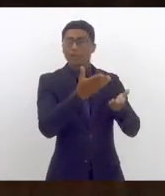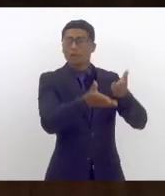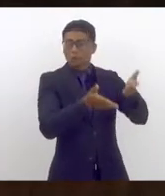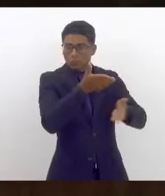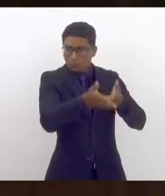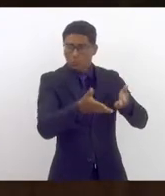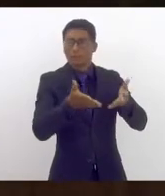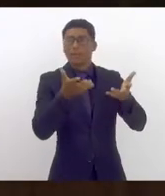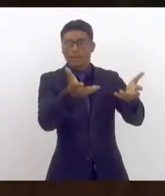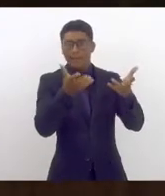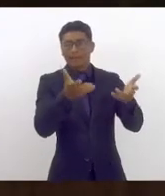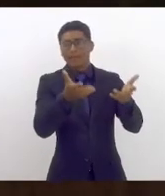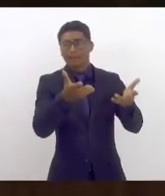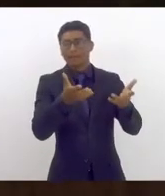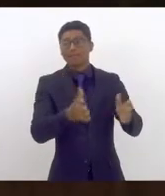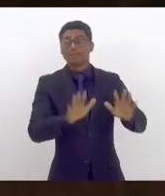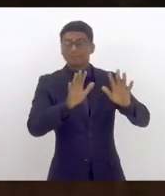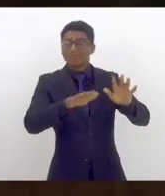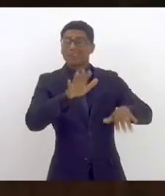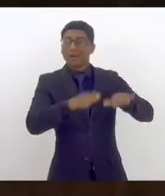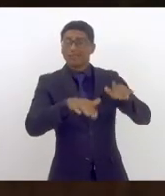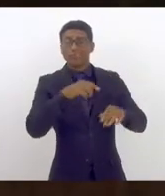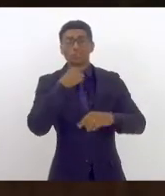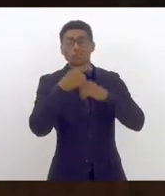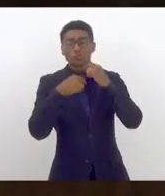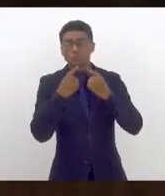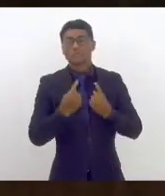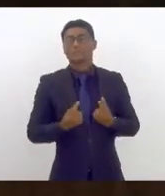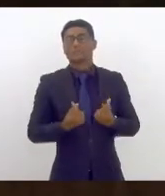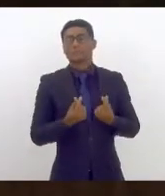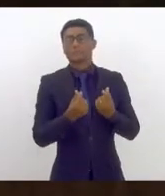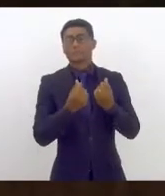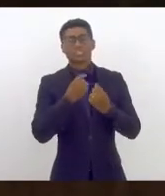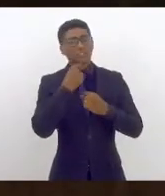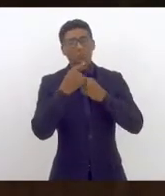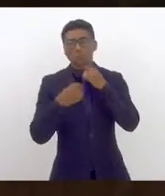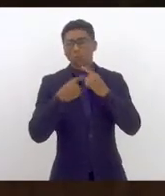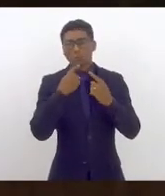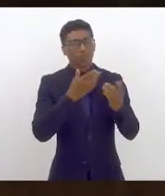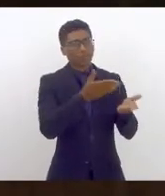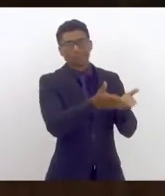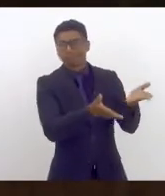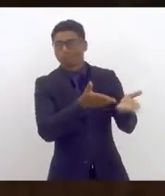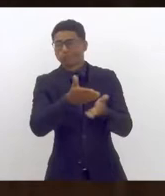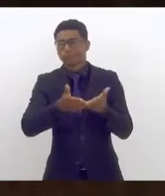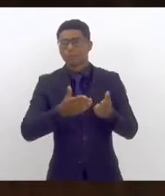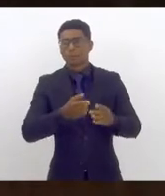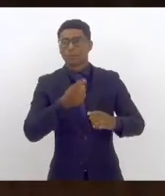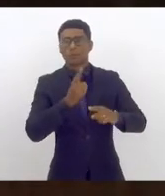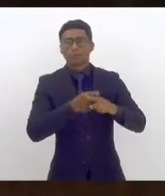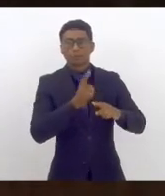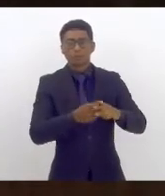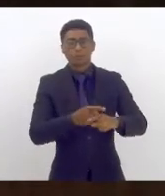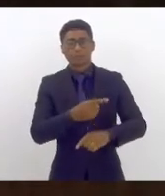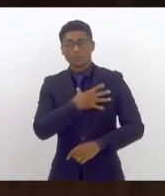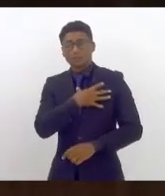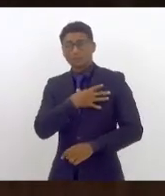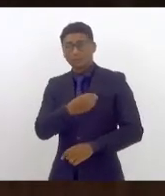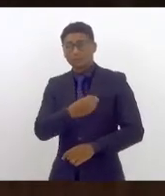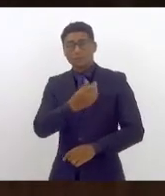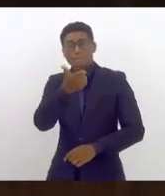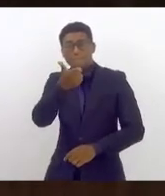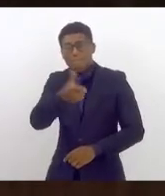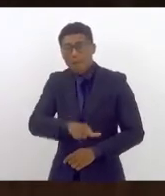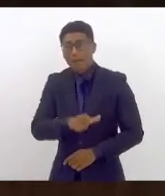mas falta um pouco de subsídio financeiro para Que ela possa estar cuidando porque é mais um filho é mais